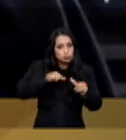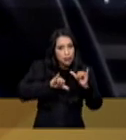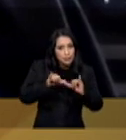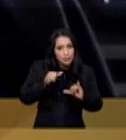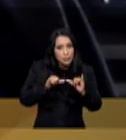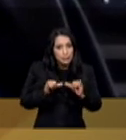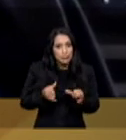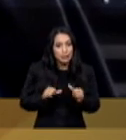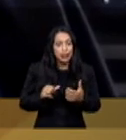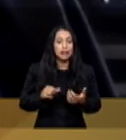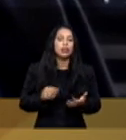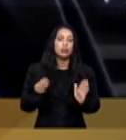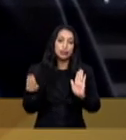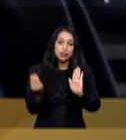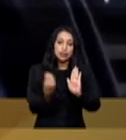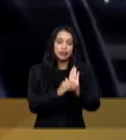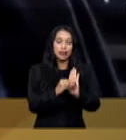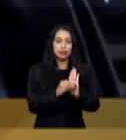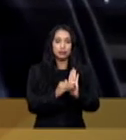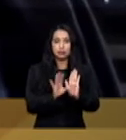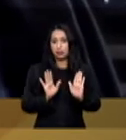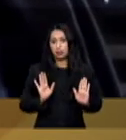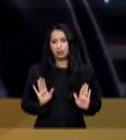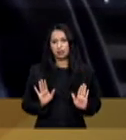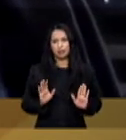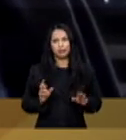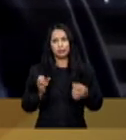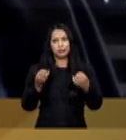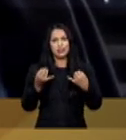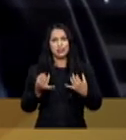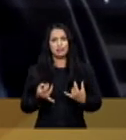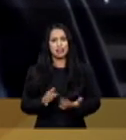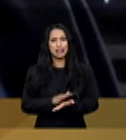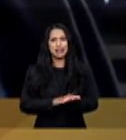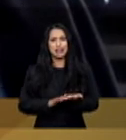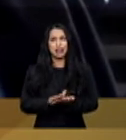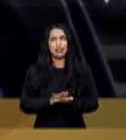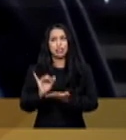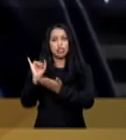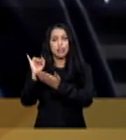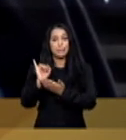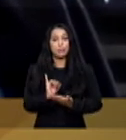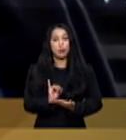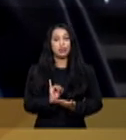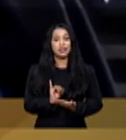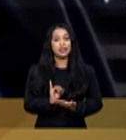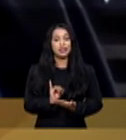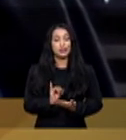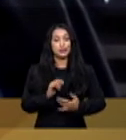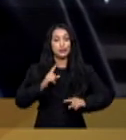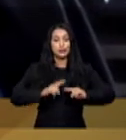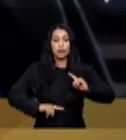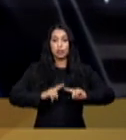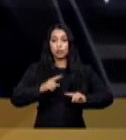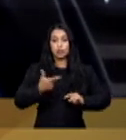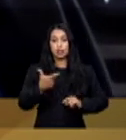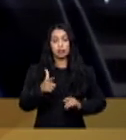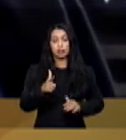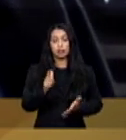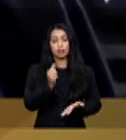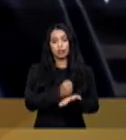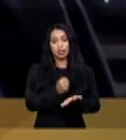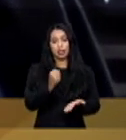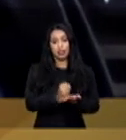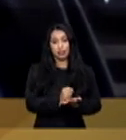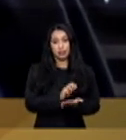termos desse artigo. Não tem nenhuma menção à importação de substâncias sem registro.